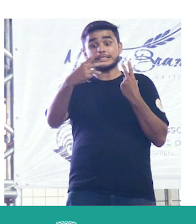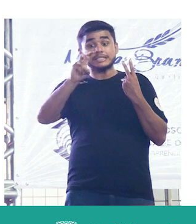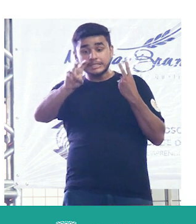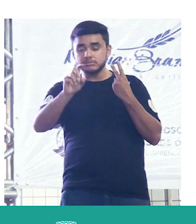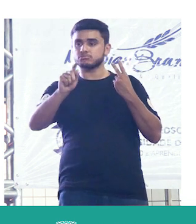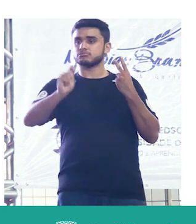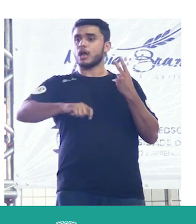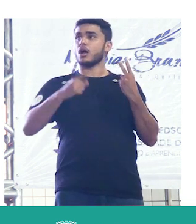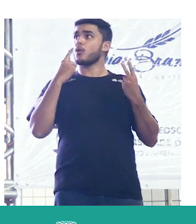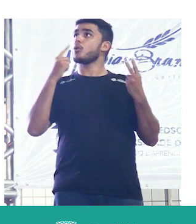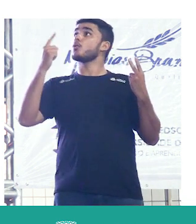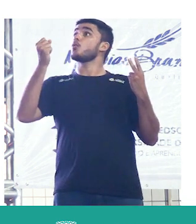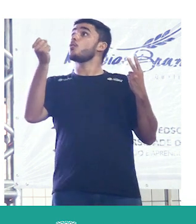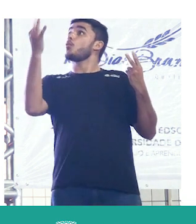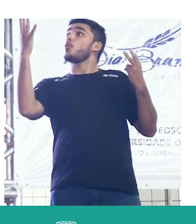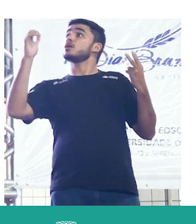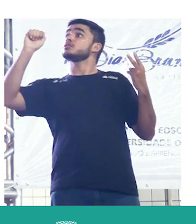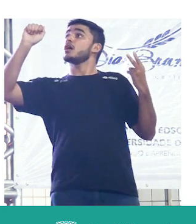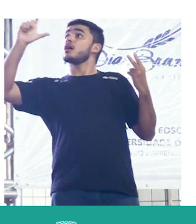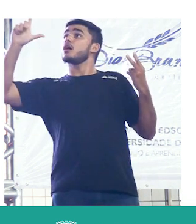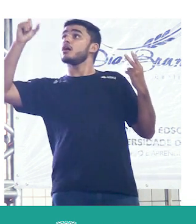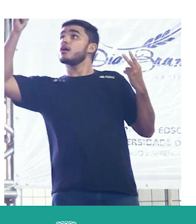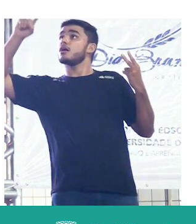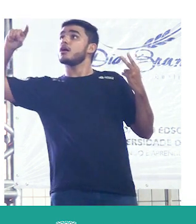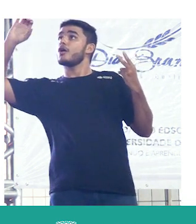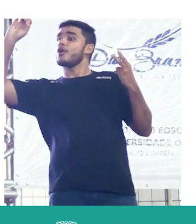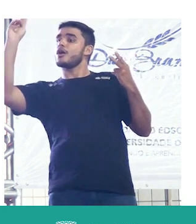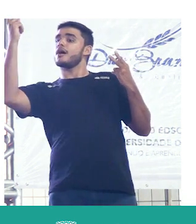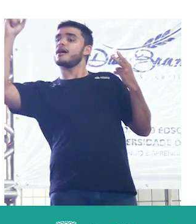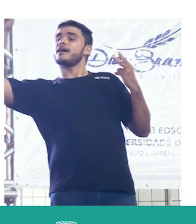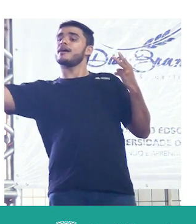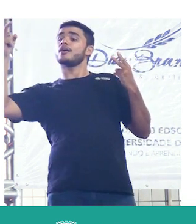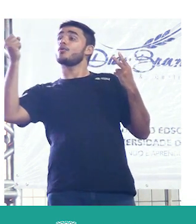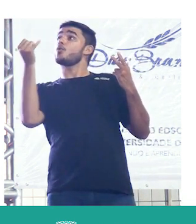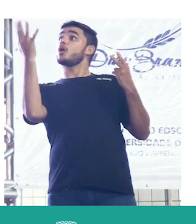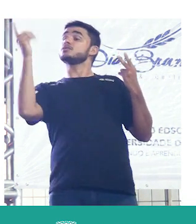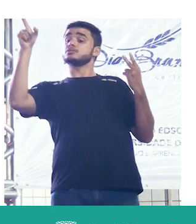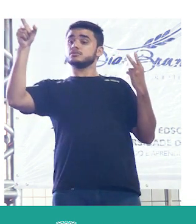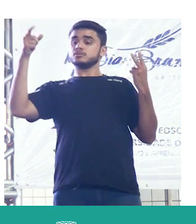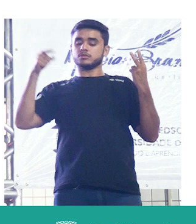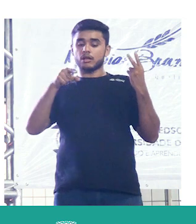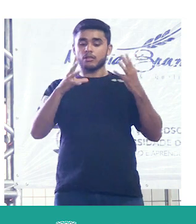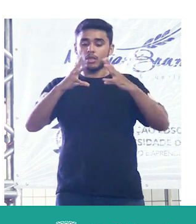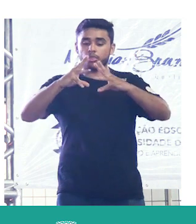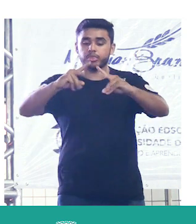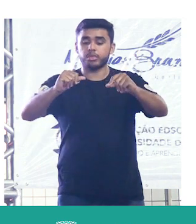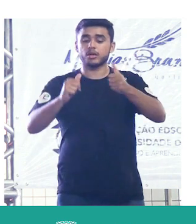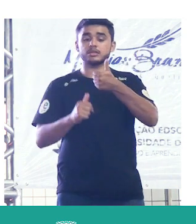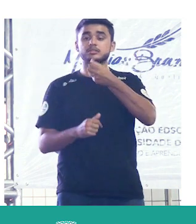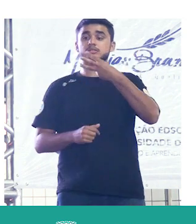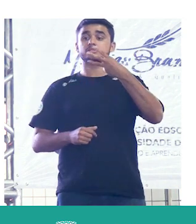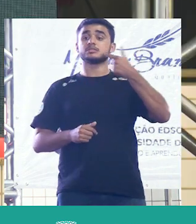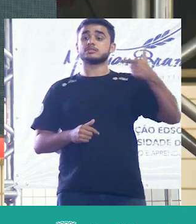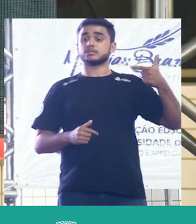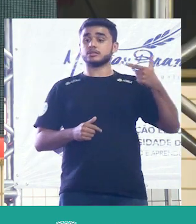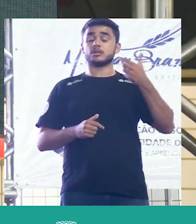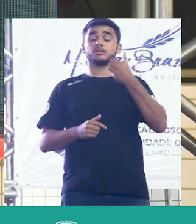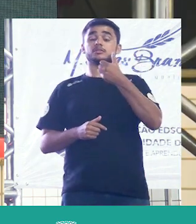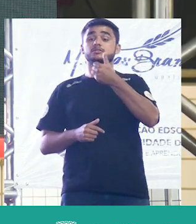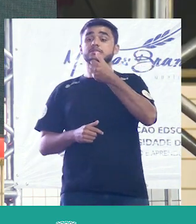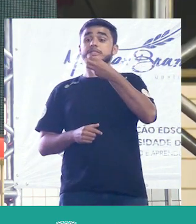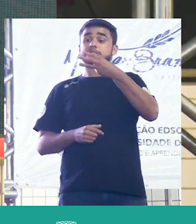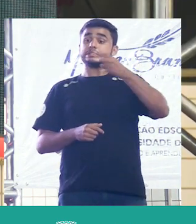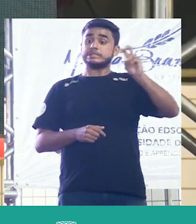135. E aí, se para eliminar 2 gramas são 10 de hidróxido, para eliminar 135, serão